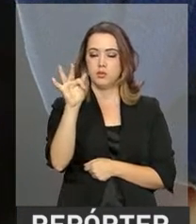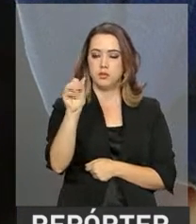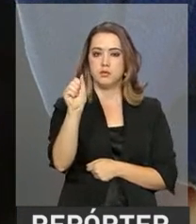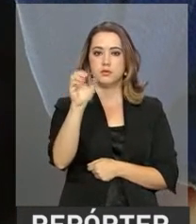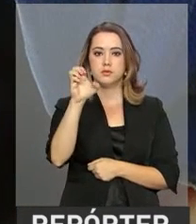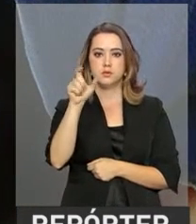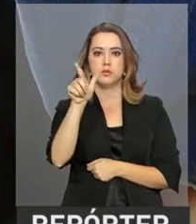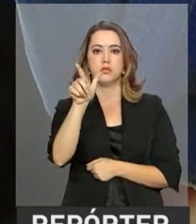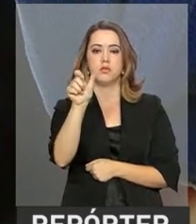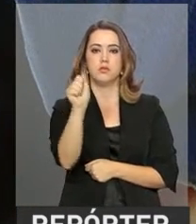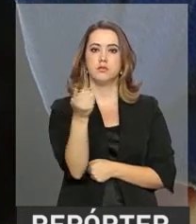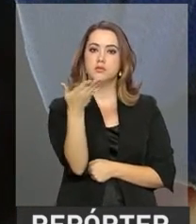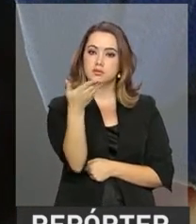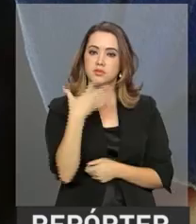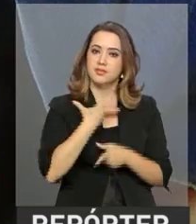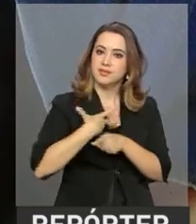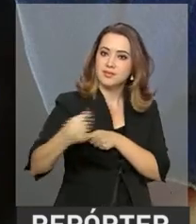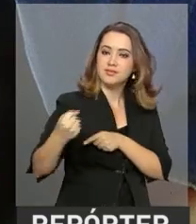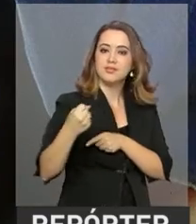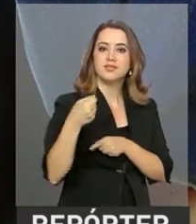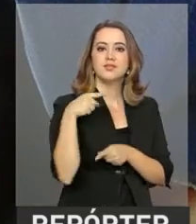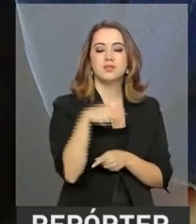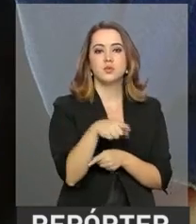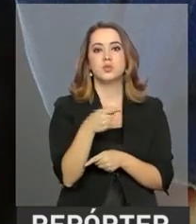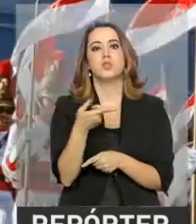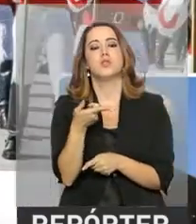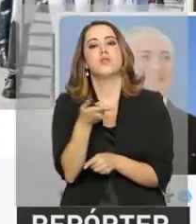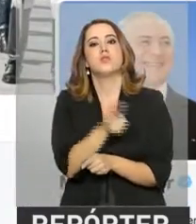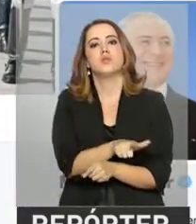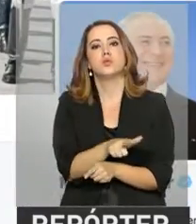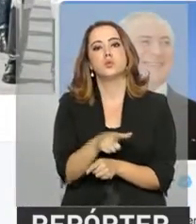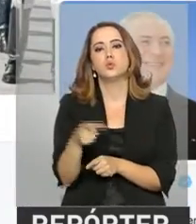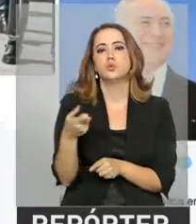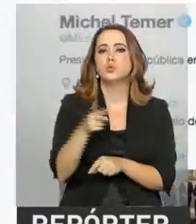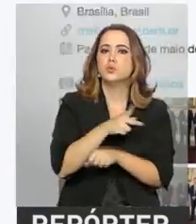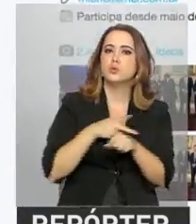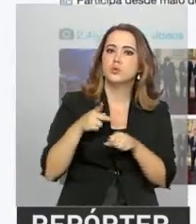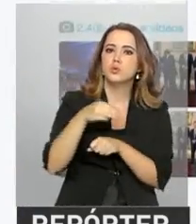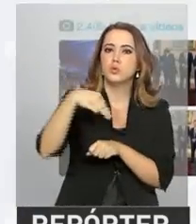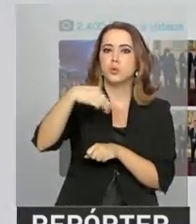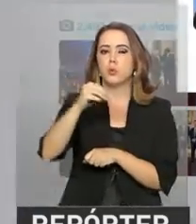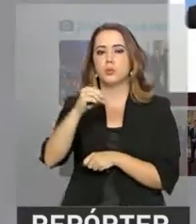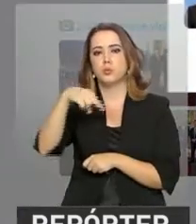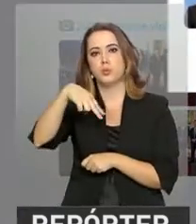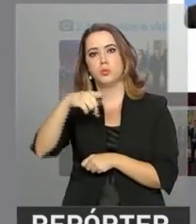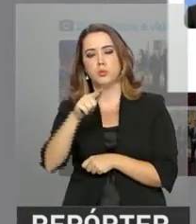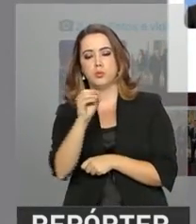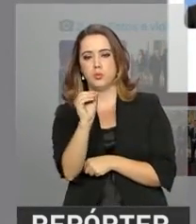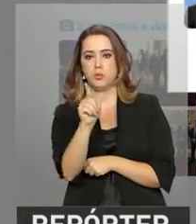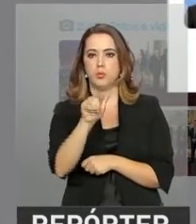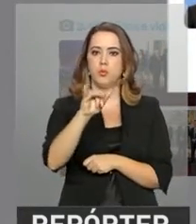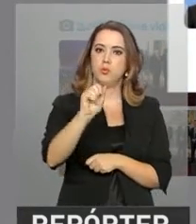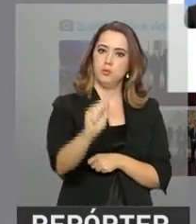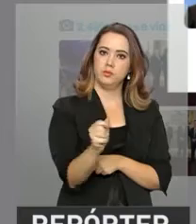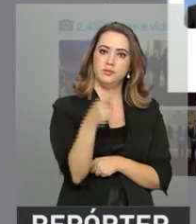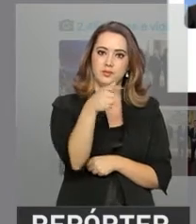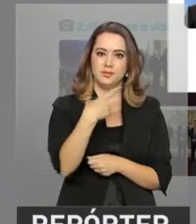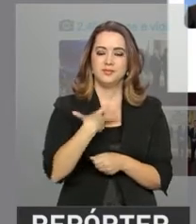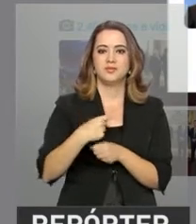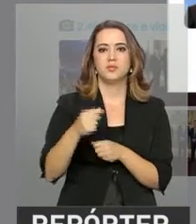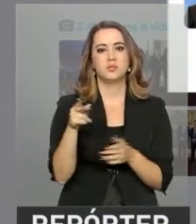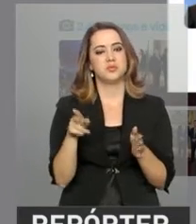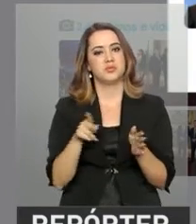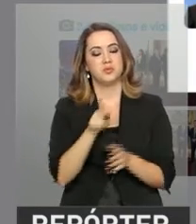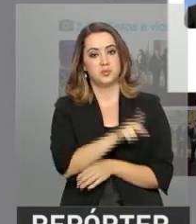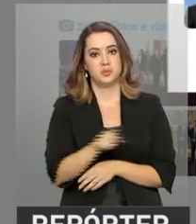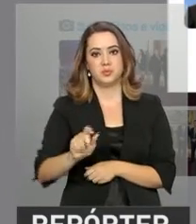com até 57 quilos ela venceu a adversária da mongólia no twitter o presidente em exercício michel temer deu